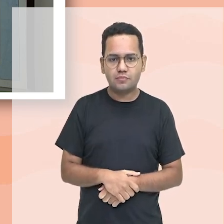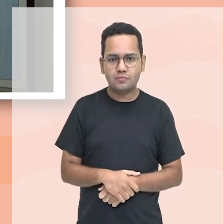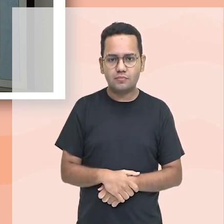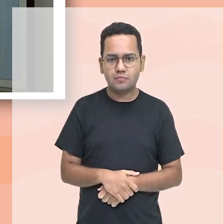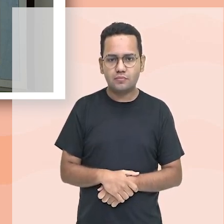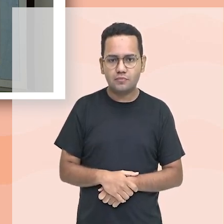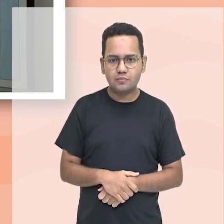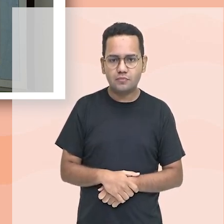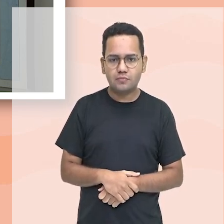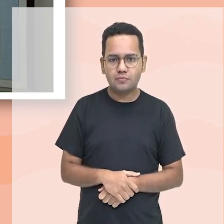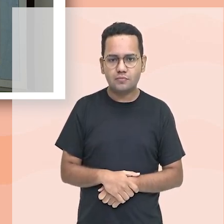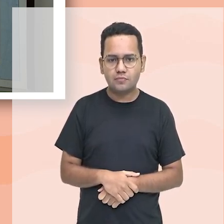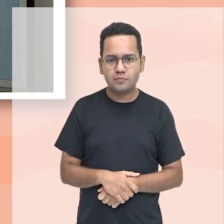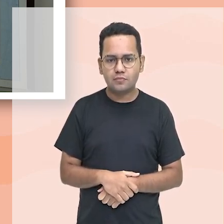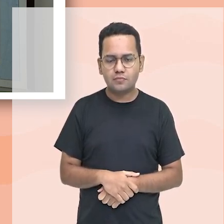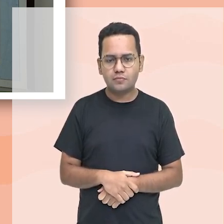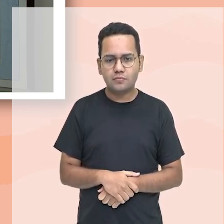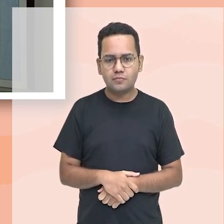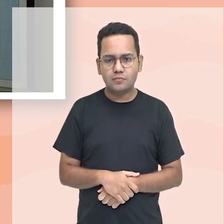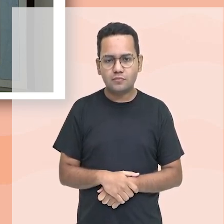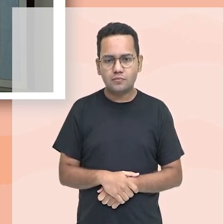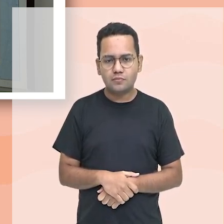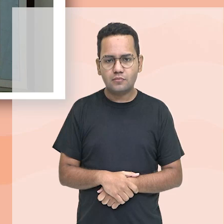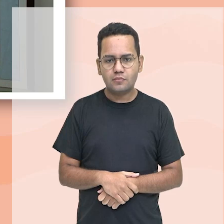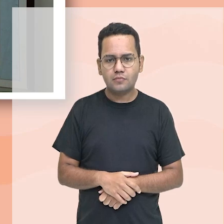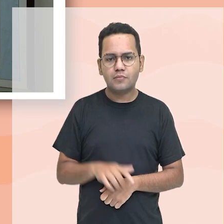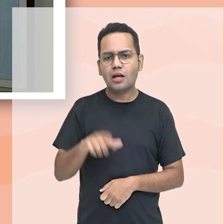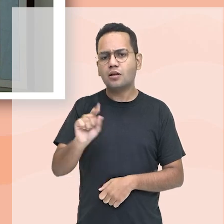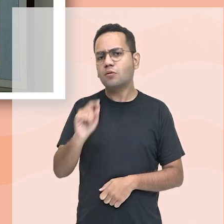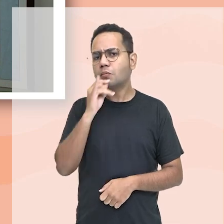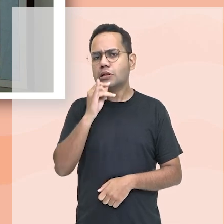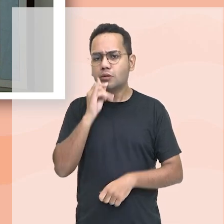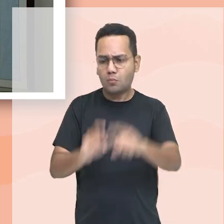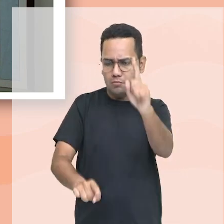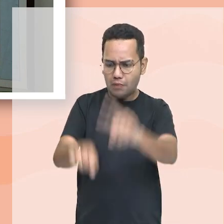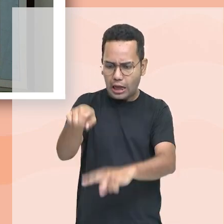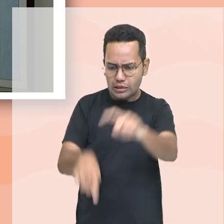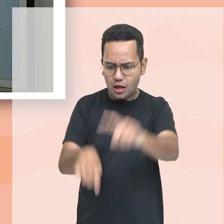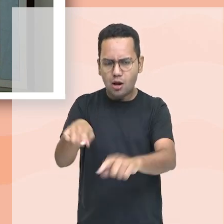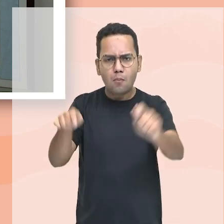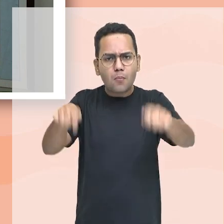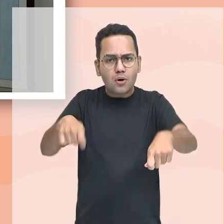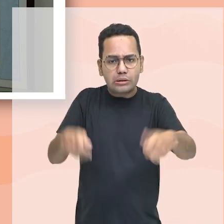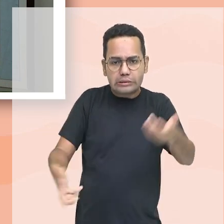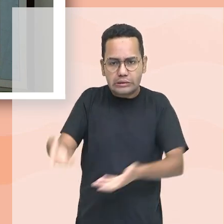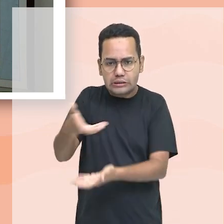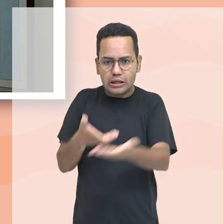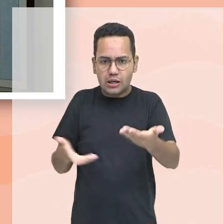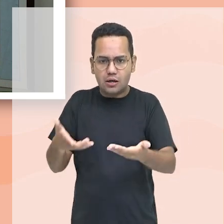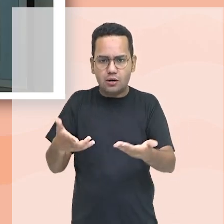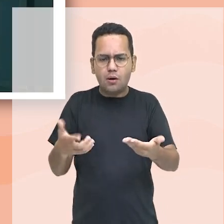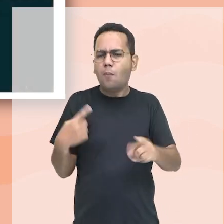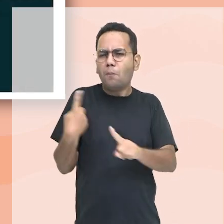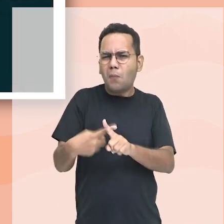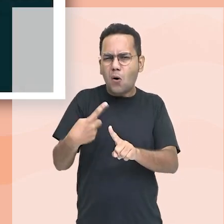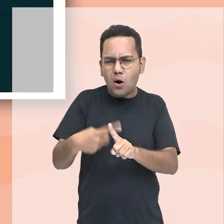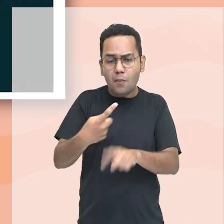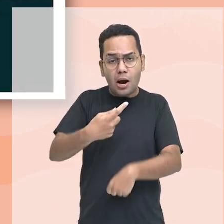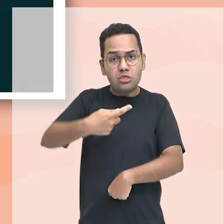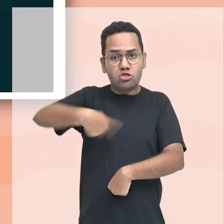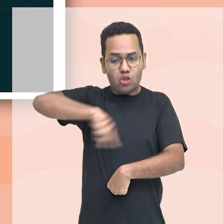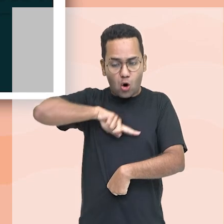de se aproximar das peças, de interagir com as peças, porque tudo para nós tem uma conceituação espiritual.